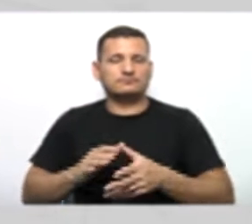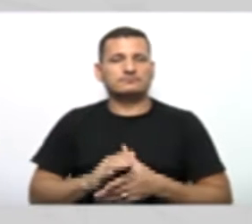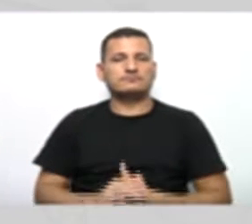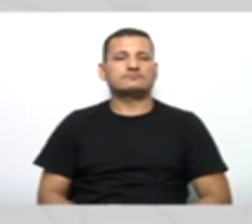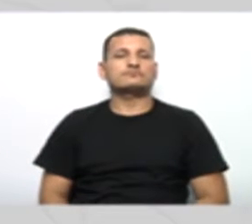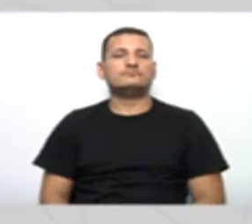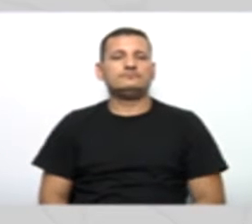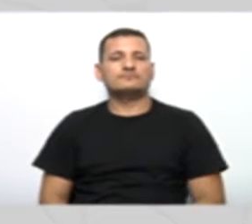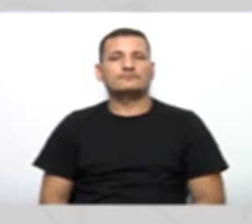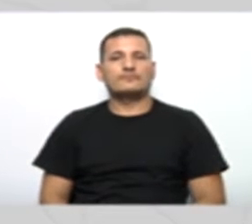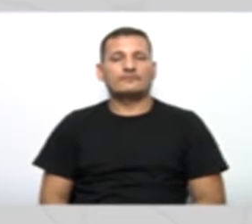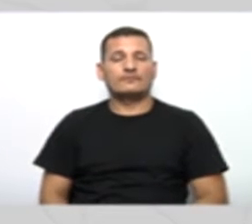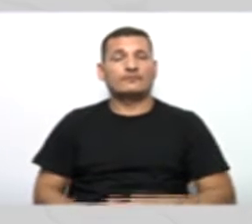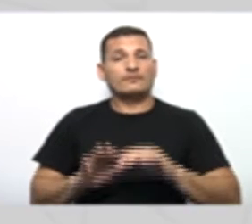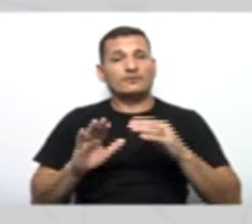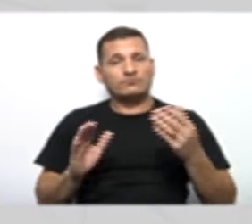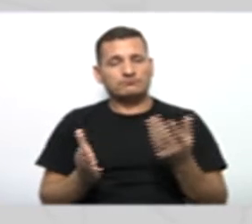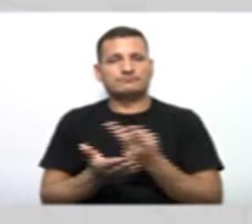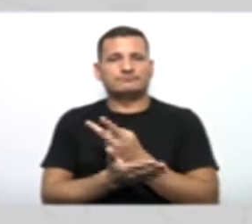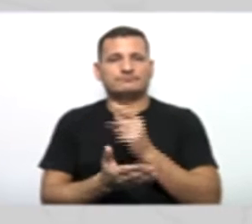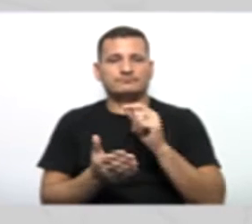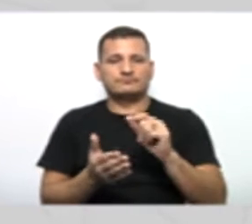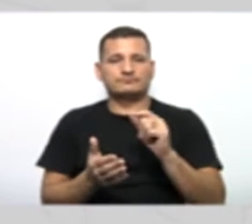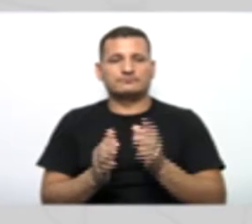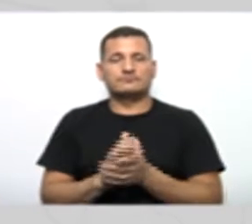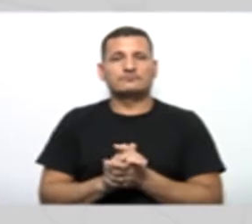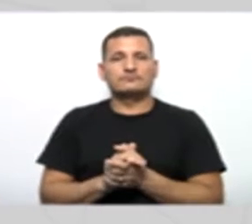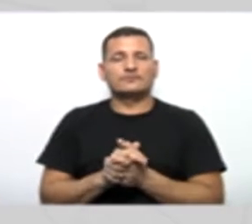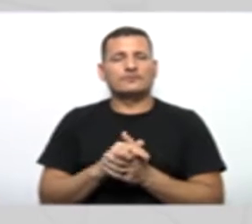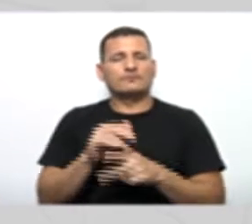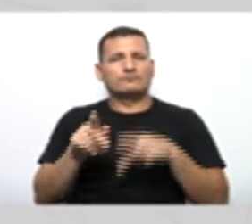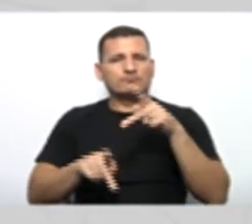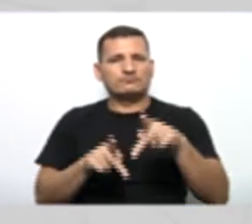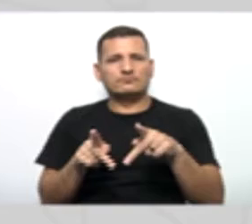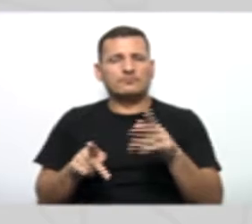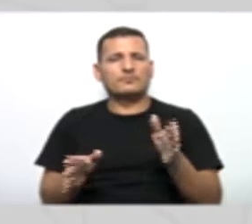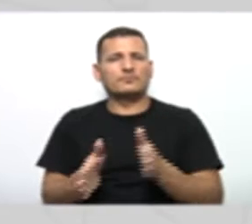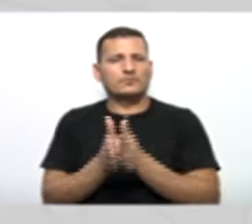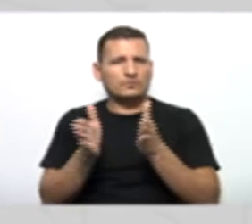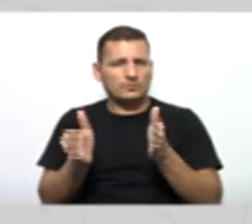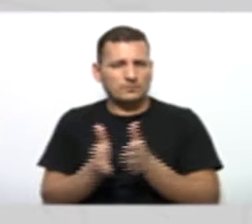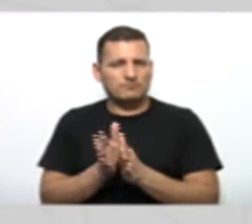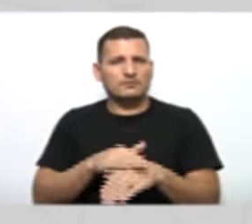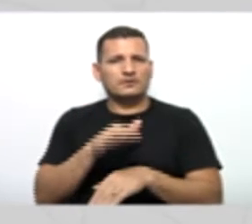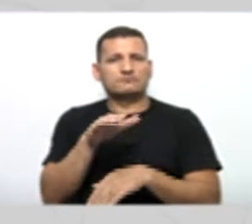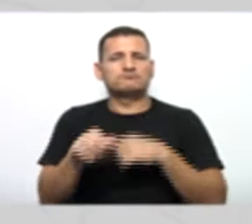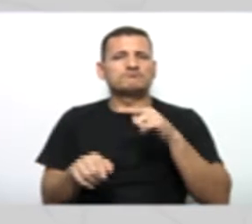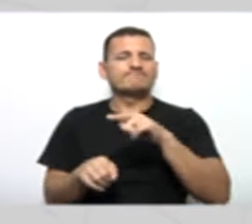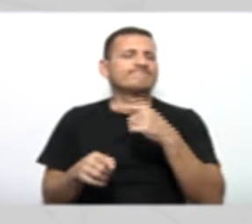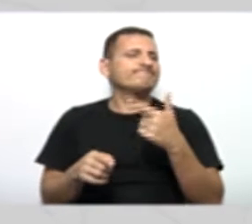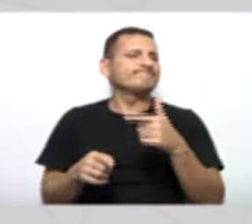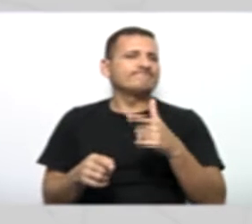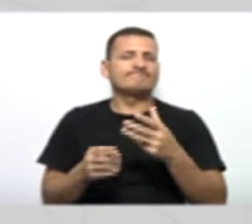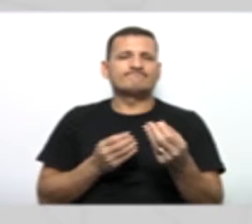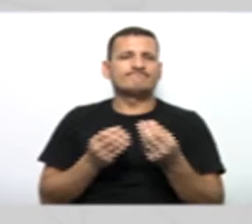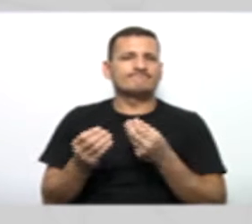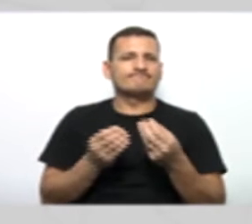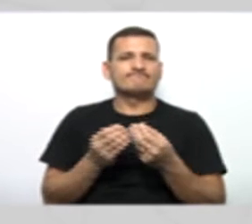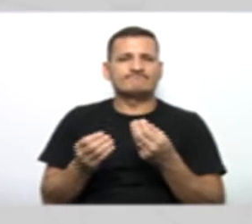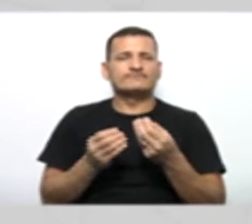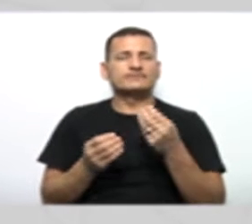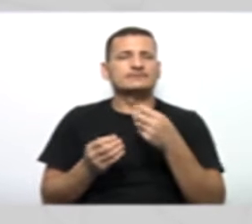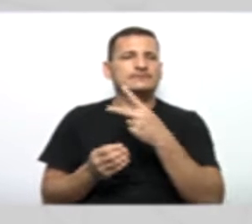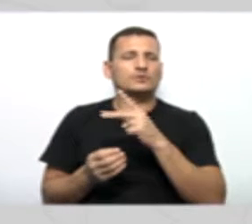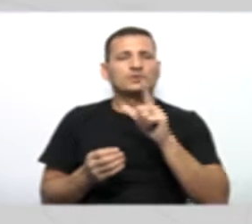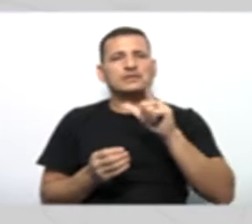Bom, o que acontece é o seguinte: a população mais pobre, carente de recursos, não tem condições para tratar os seus